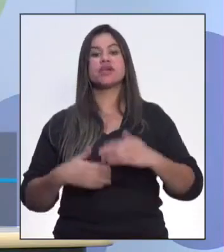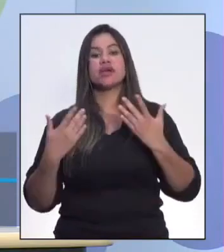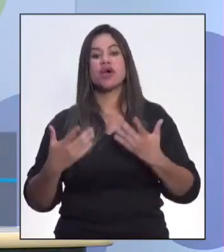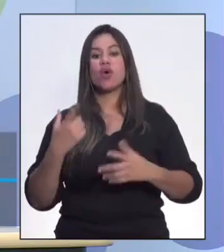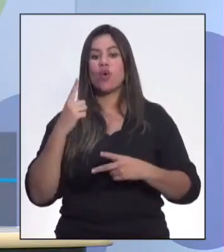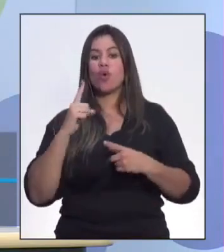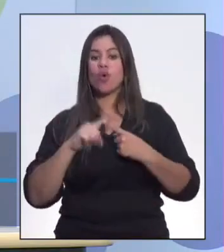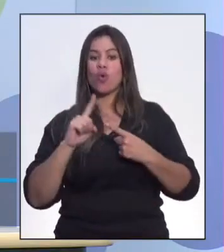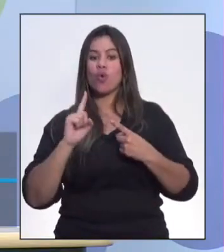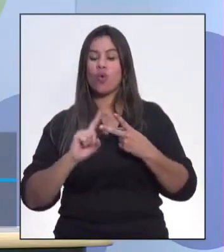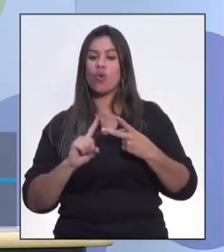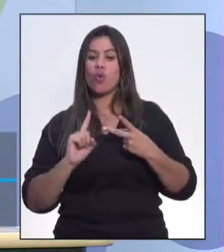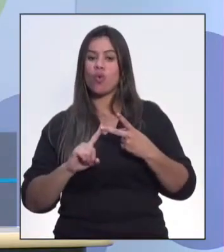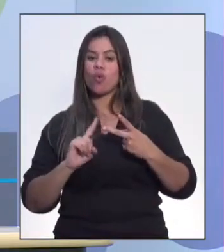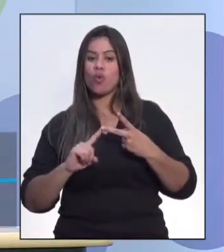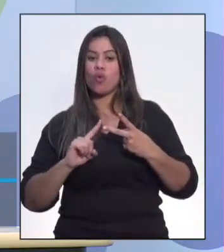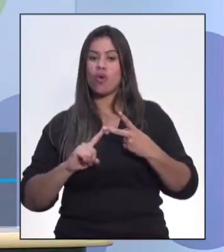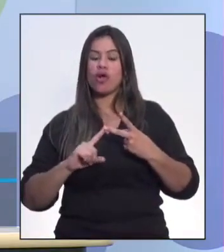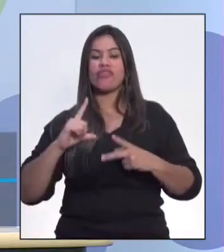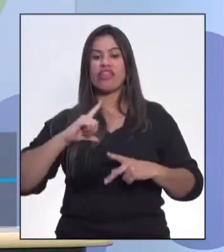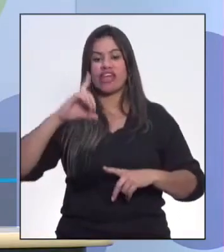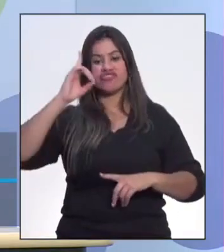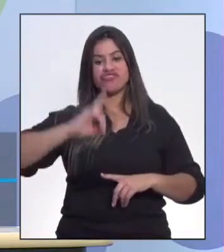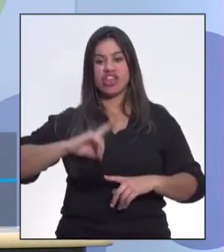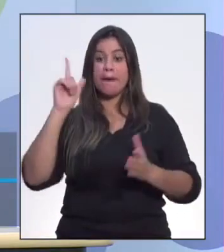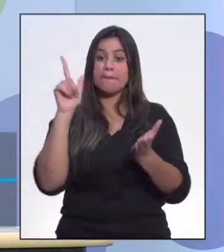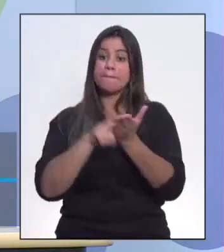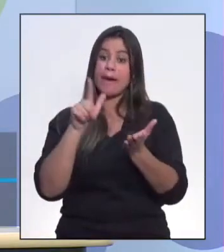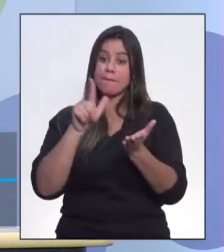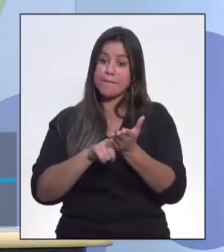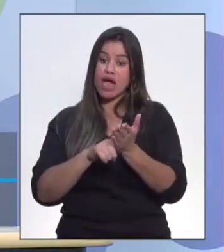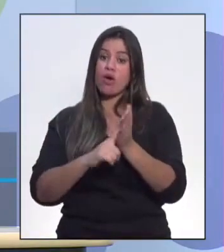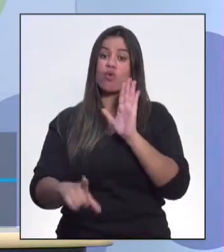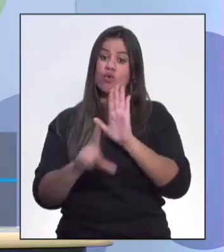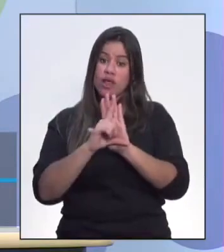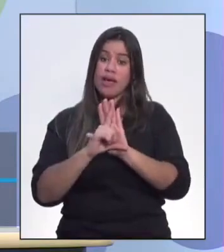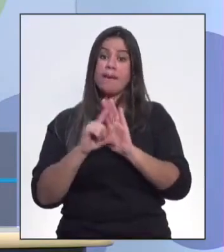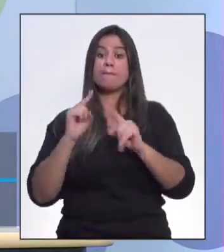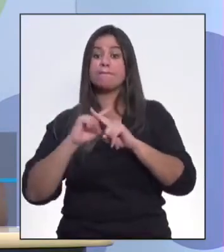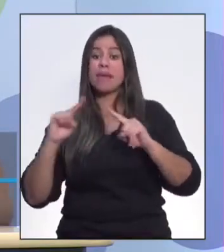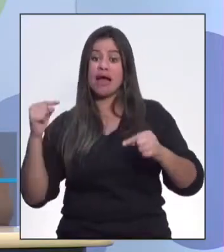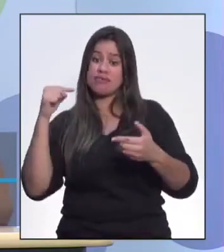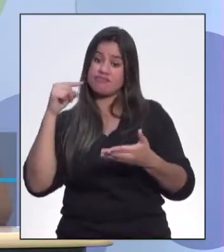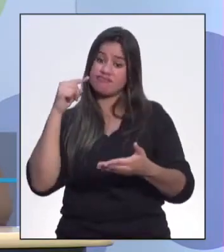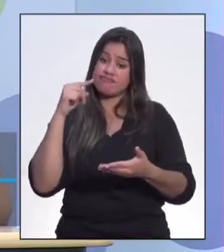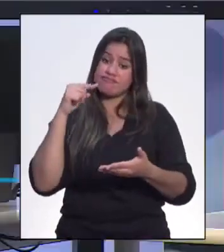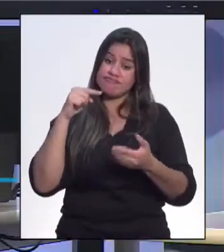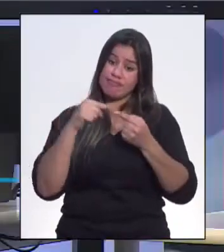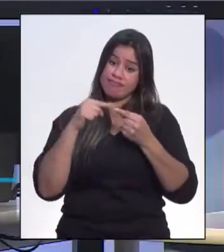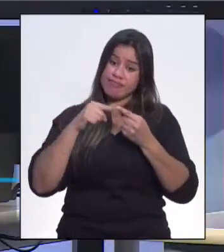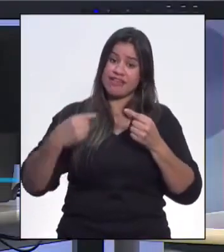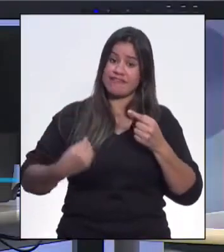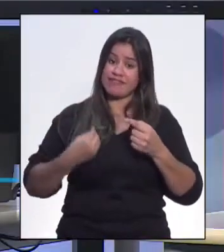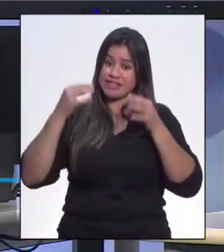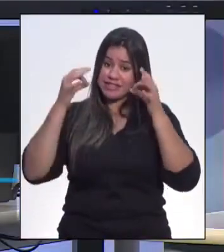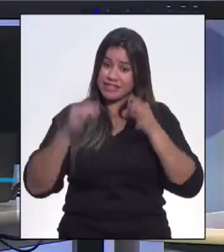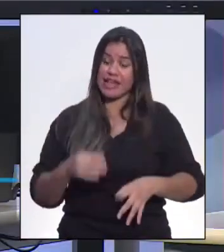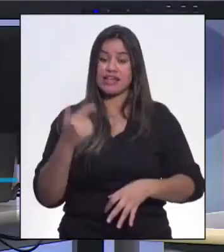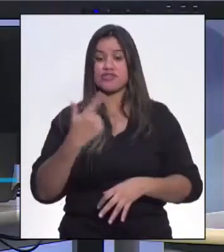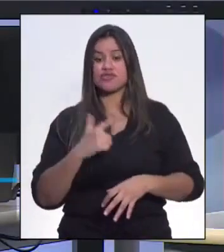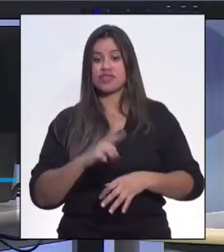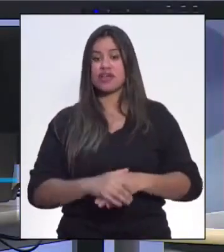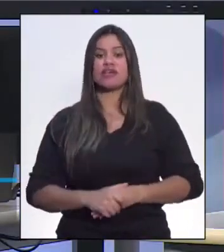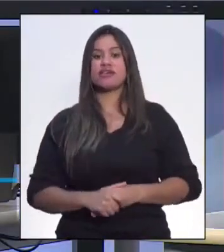que que a gente tem muitos direitos no papel, mas na vida eles não são aplicados. Muito bem. Olha, exatamente.